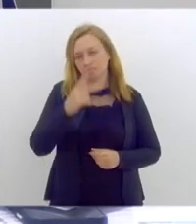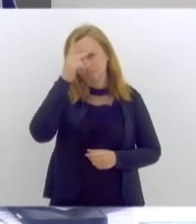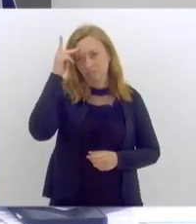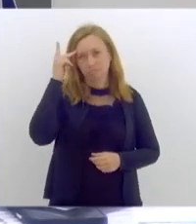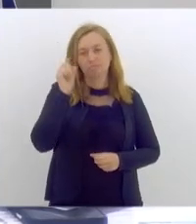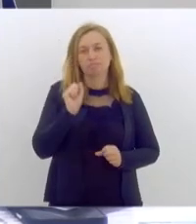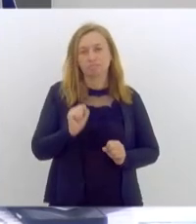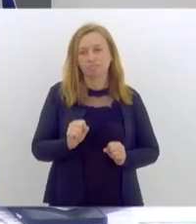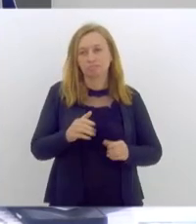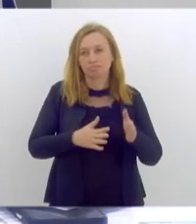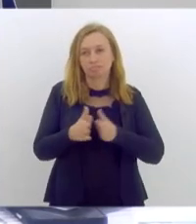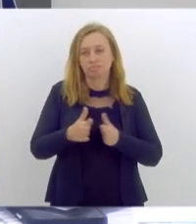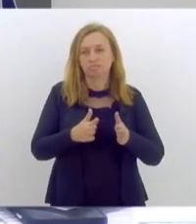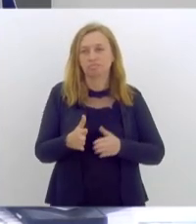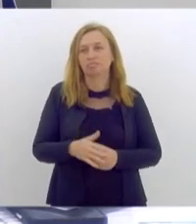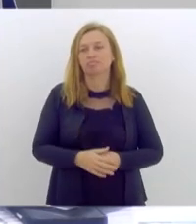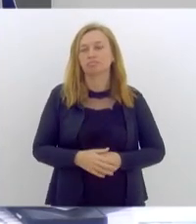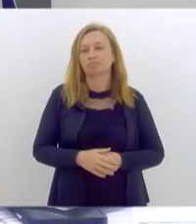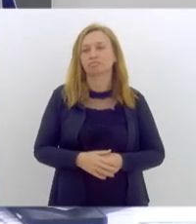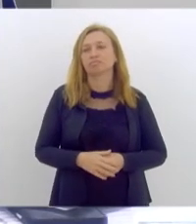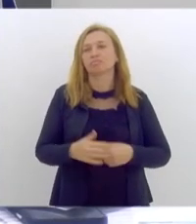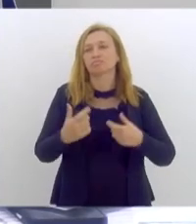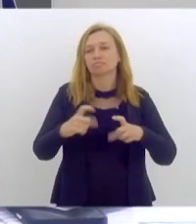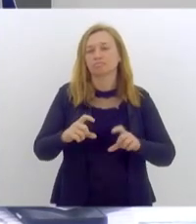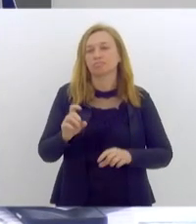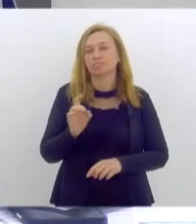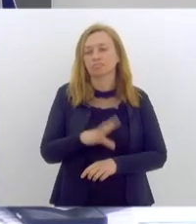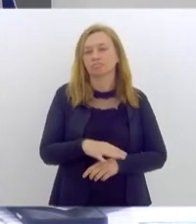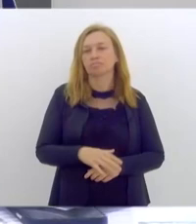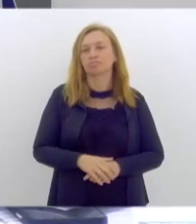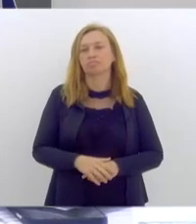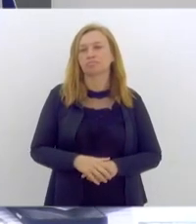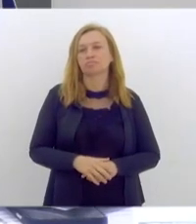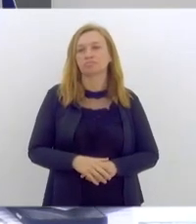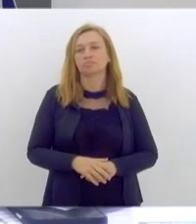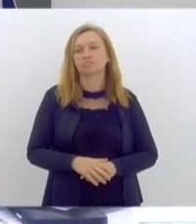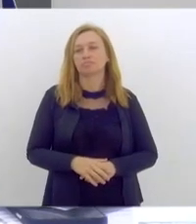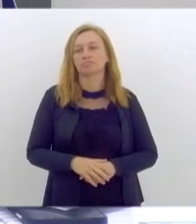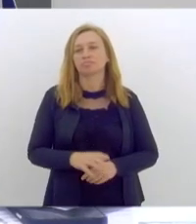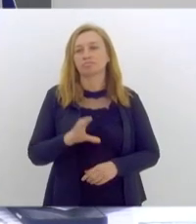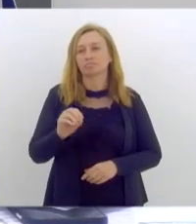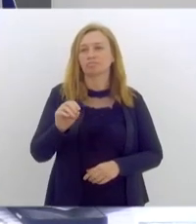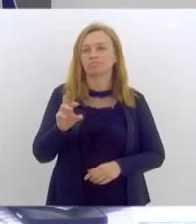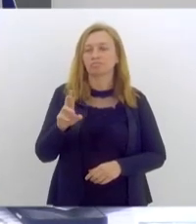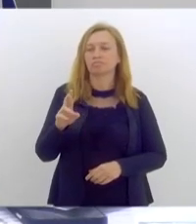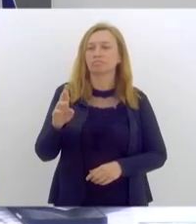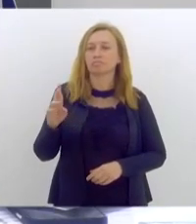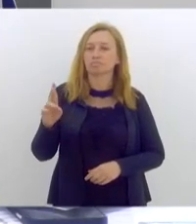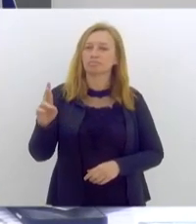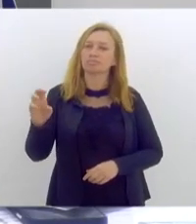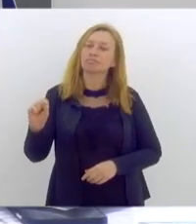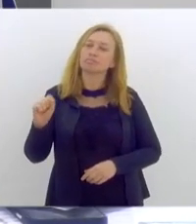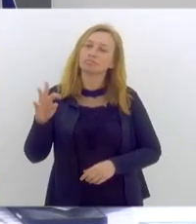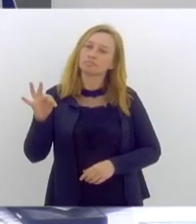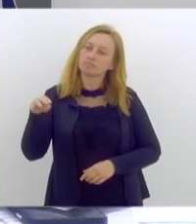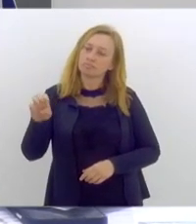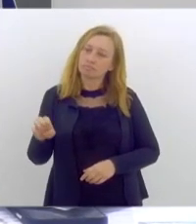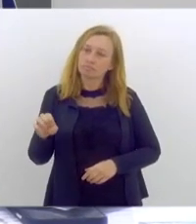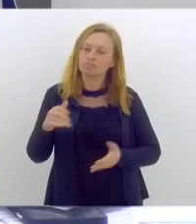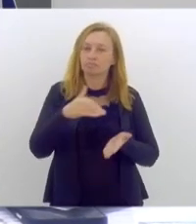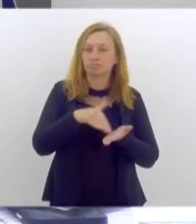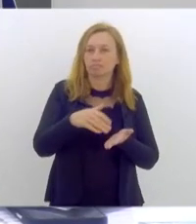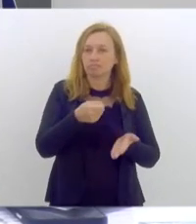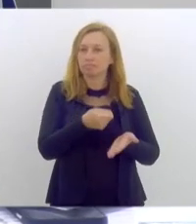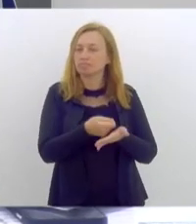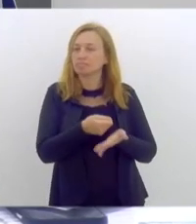possam acessar E aí no parágrafo único os correspondentes e escritório de cobranças